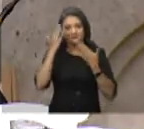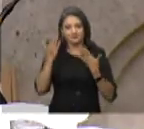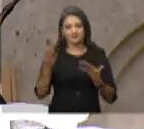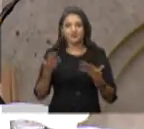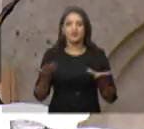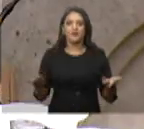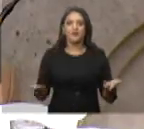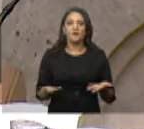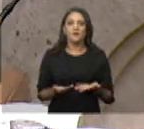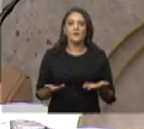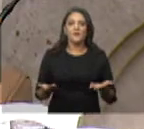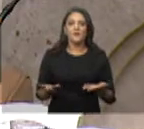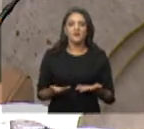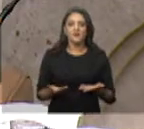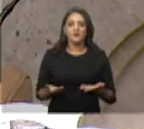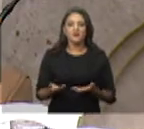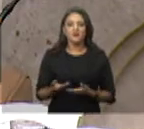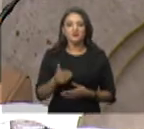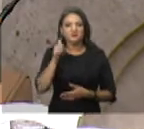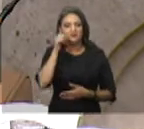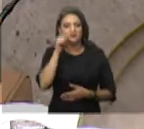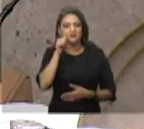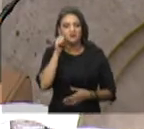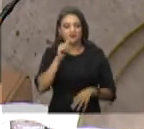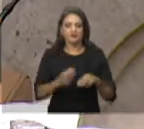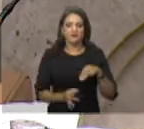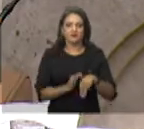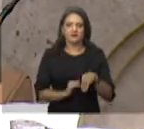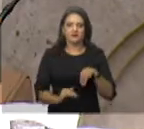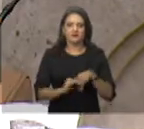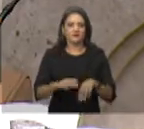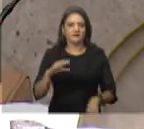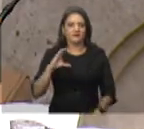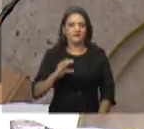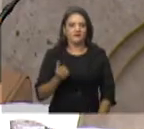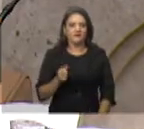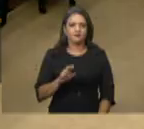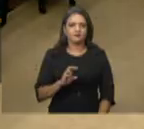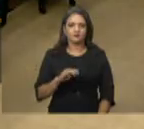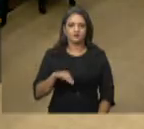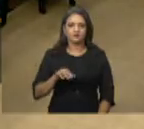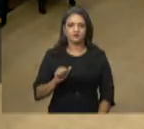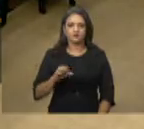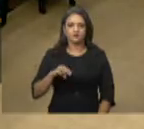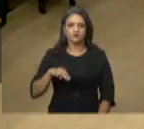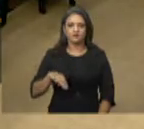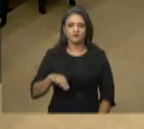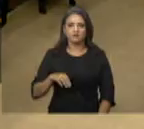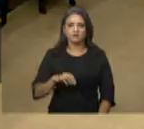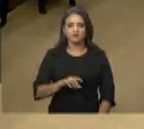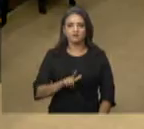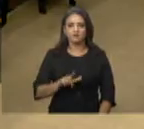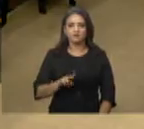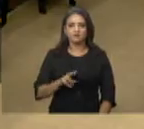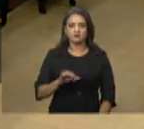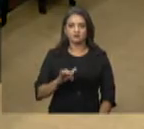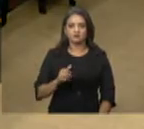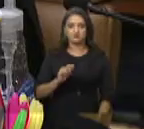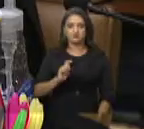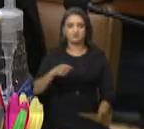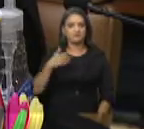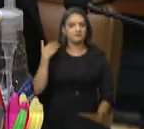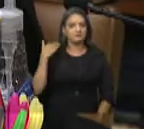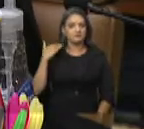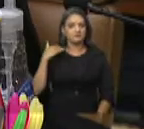essa palavra agora a ministra Cármen Lúcia para voto muito obrigada Presidente senhores ministros